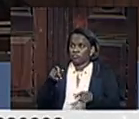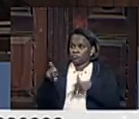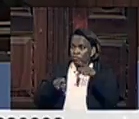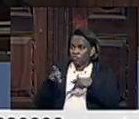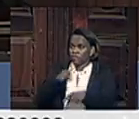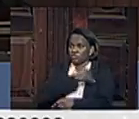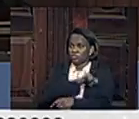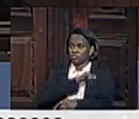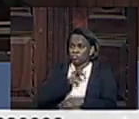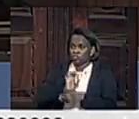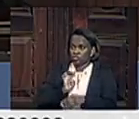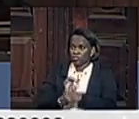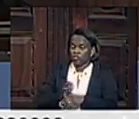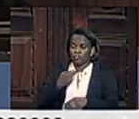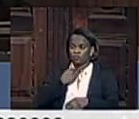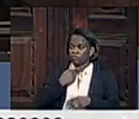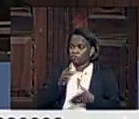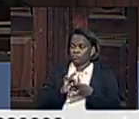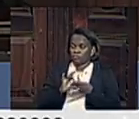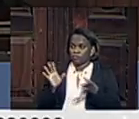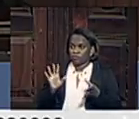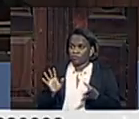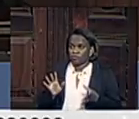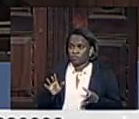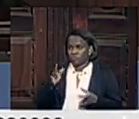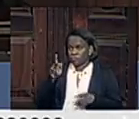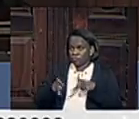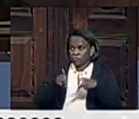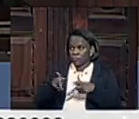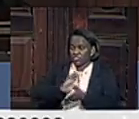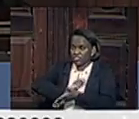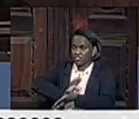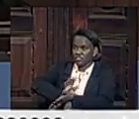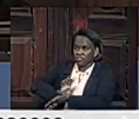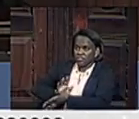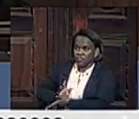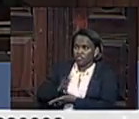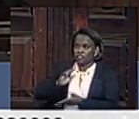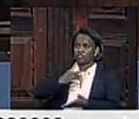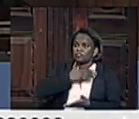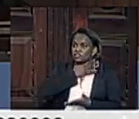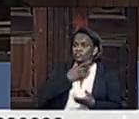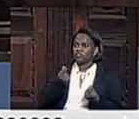Janeiro. Porque não podemos permitir que um povo que já está massacrado pela recessão